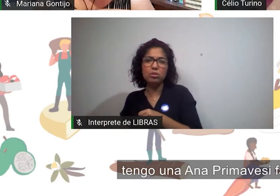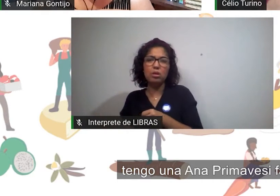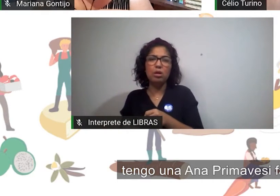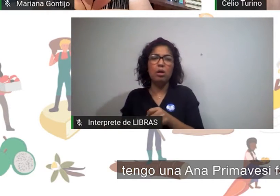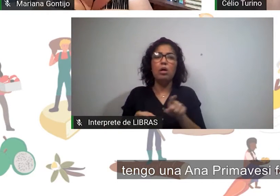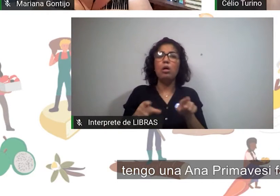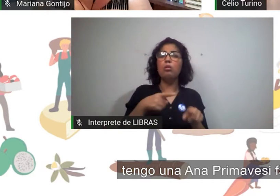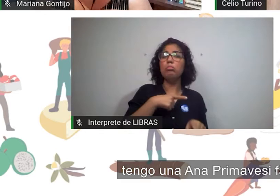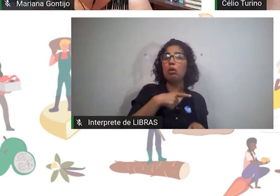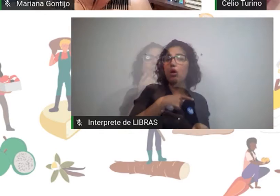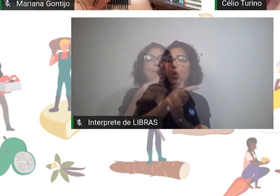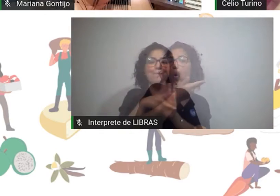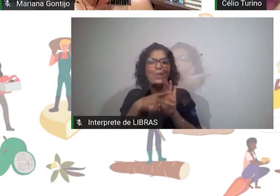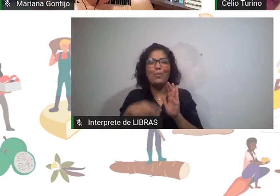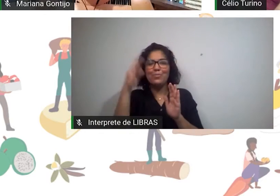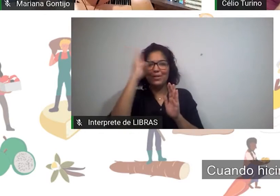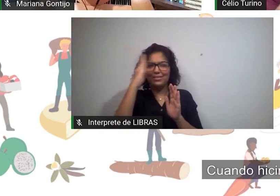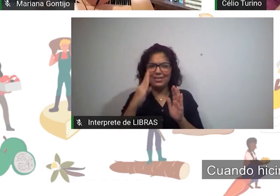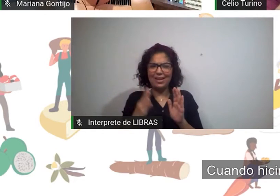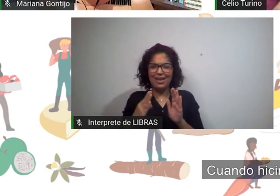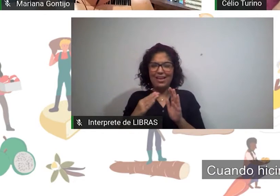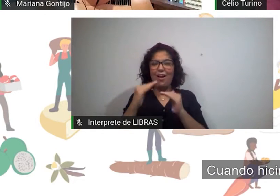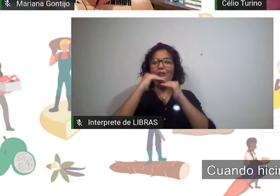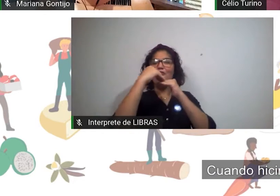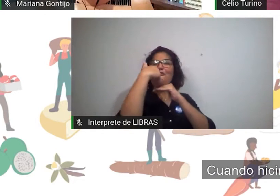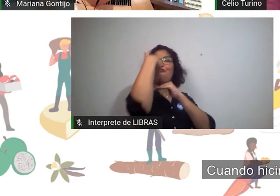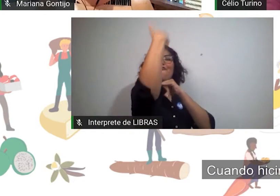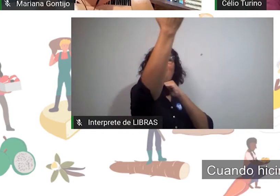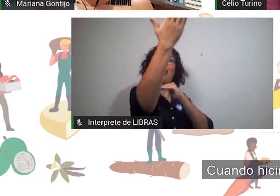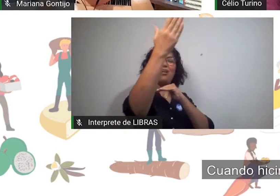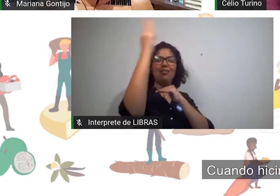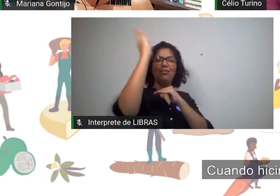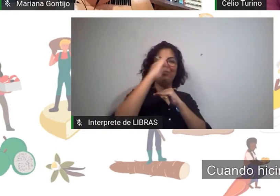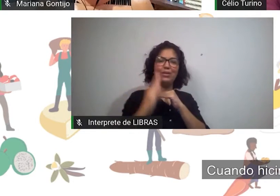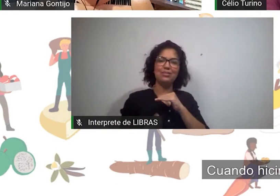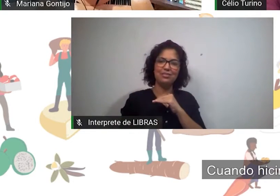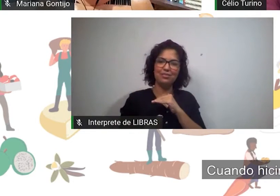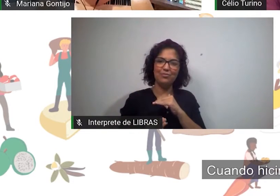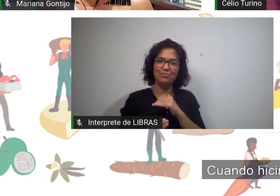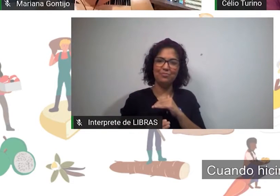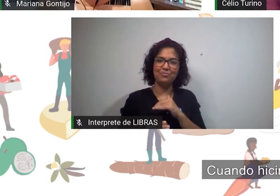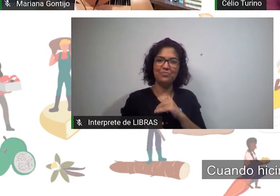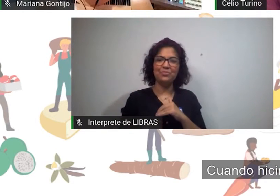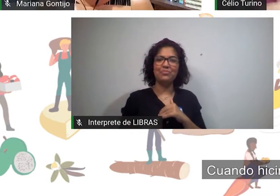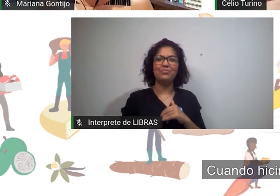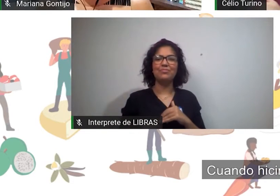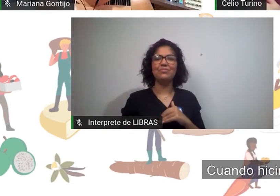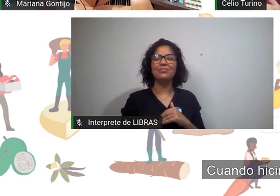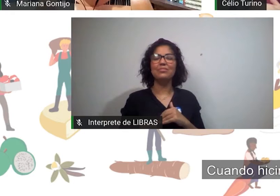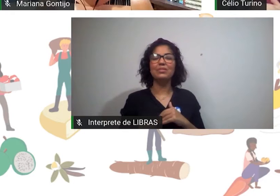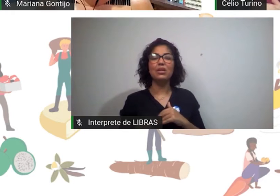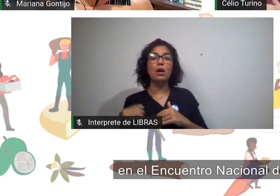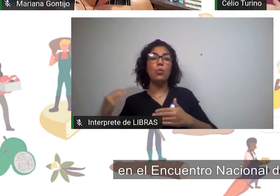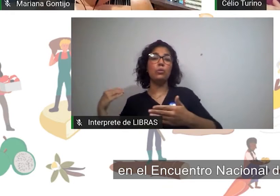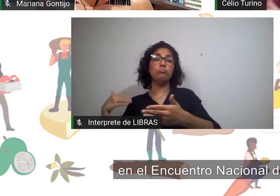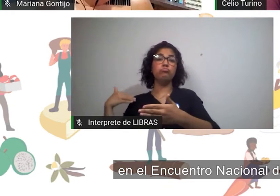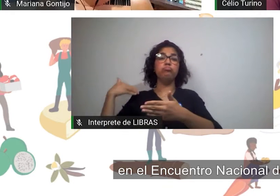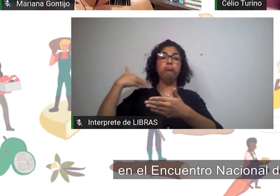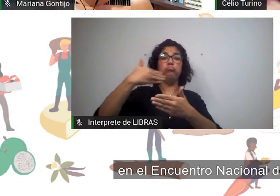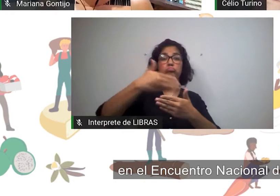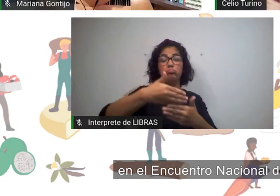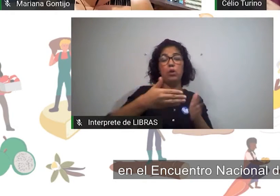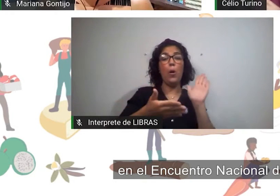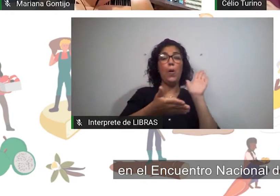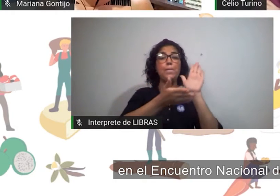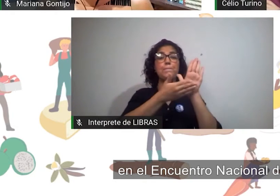da saúde do solo. Quando a gente faz o manifesto lá de 2011, no